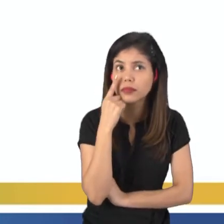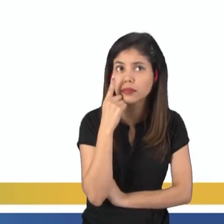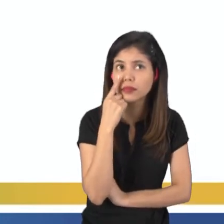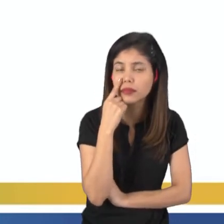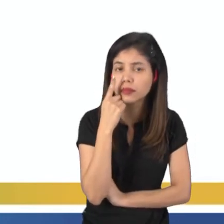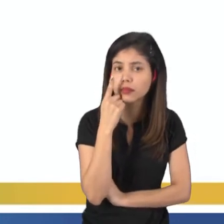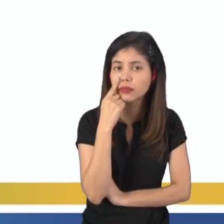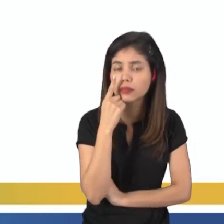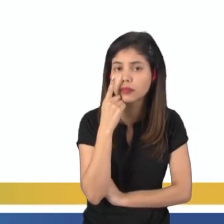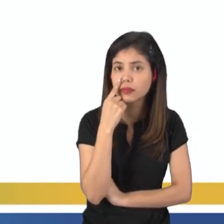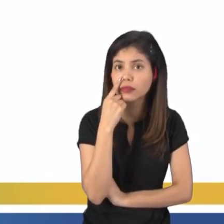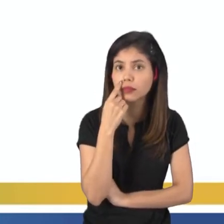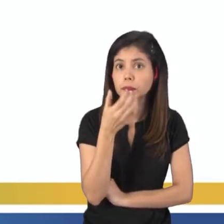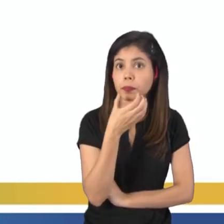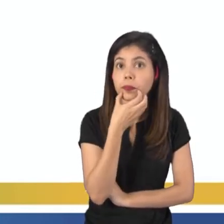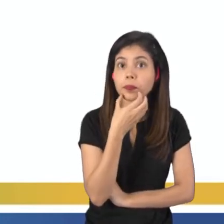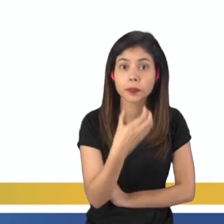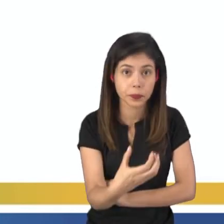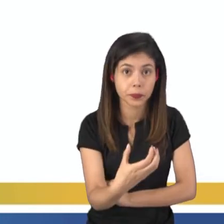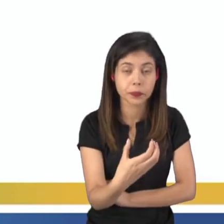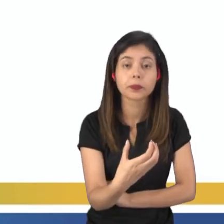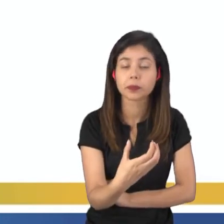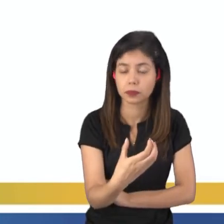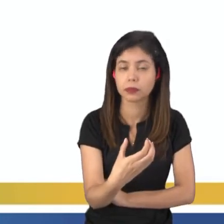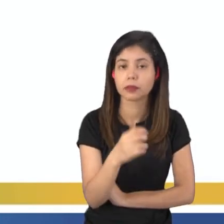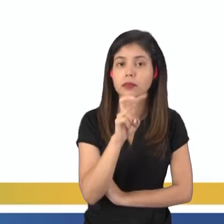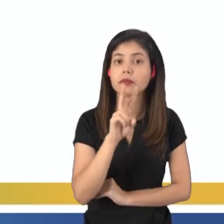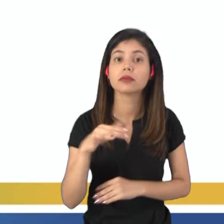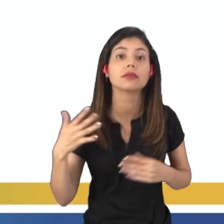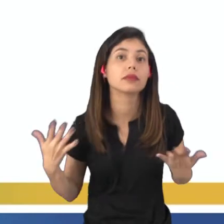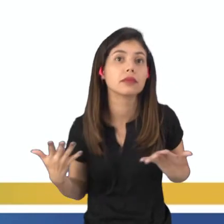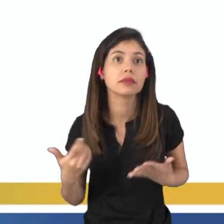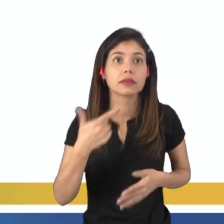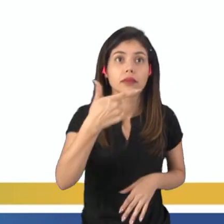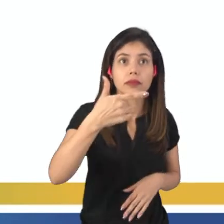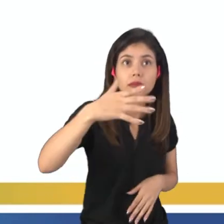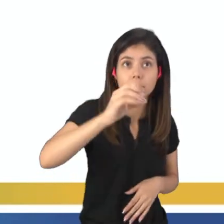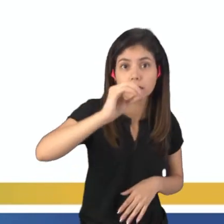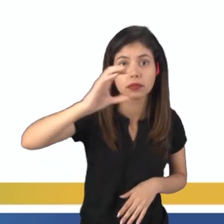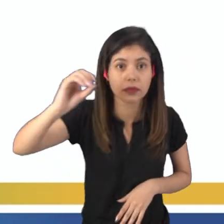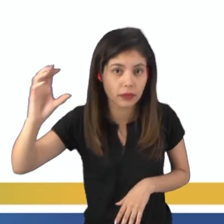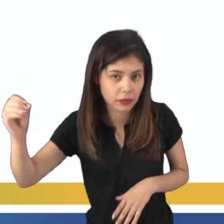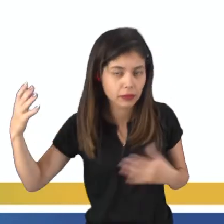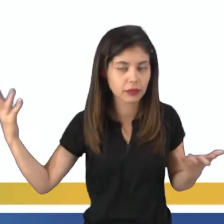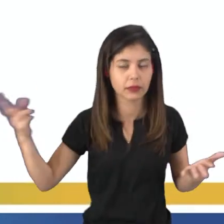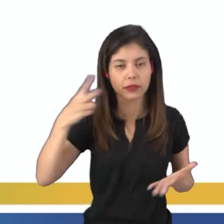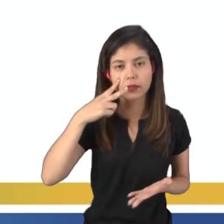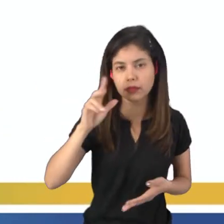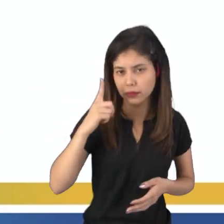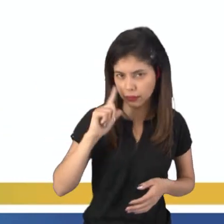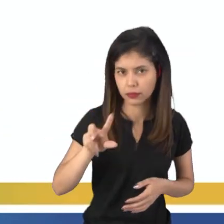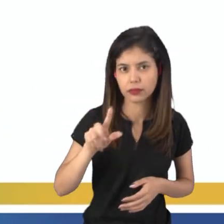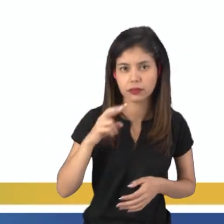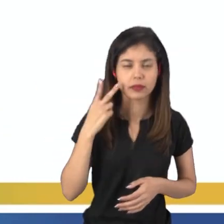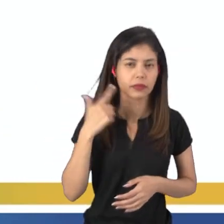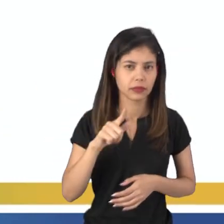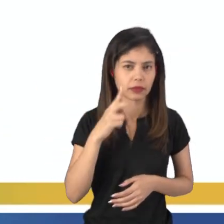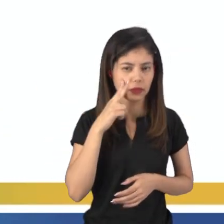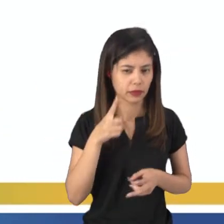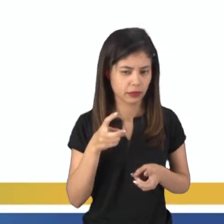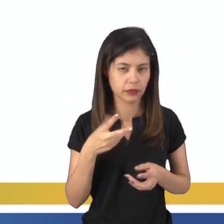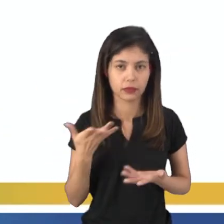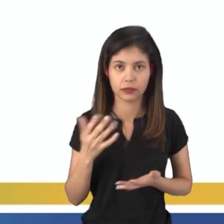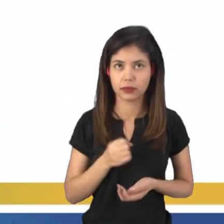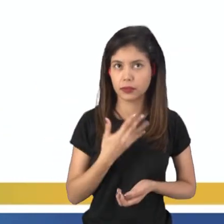que o faturamento em dezembro dessa empresa foi de R$20 mil. Você conseguiu observar aí?